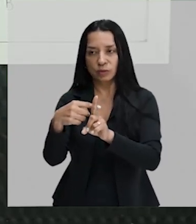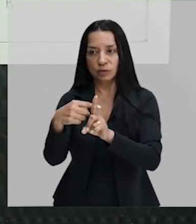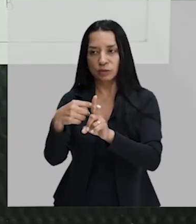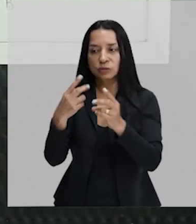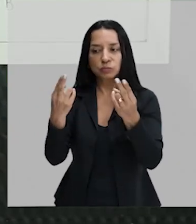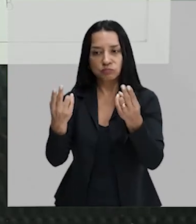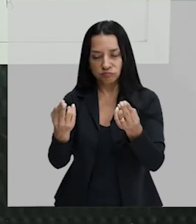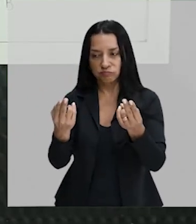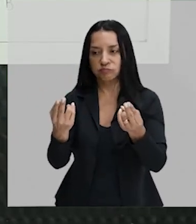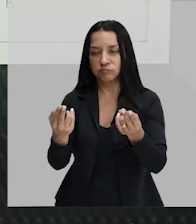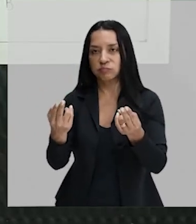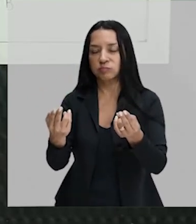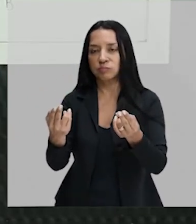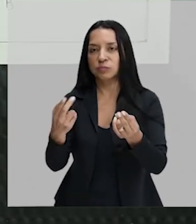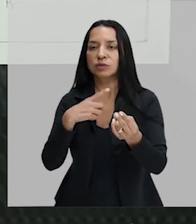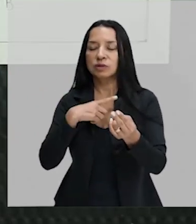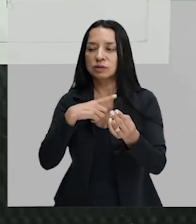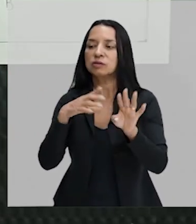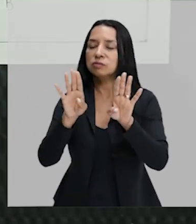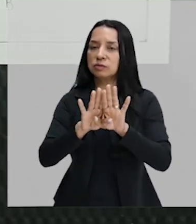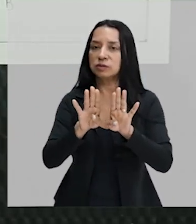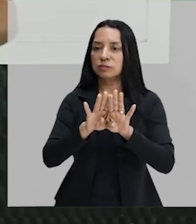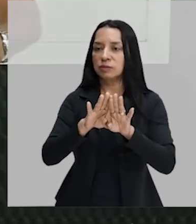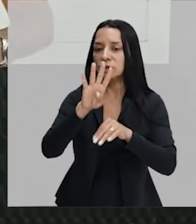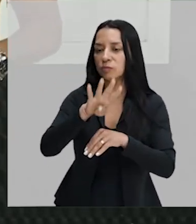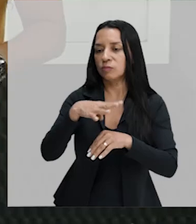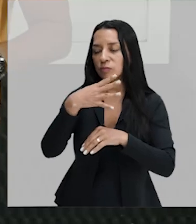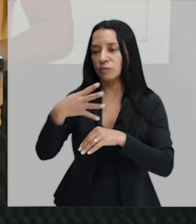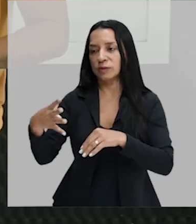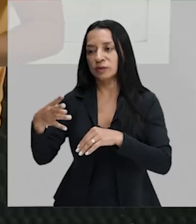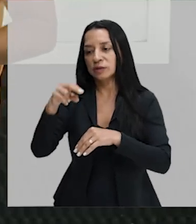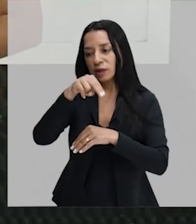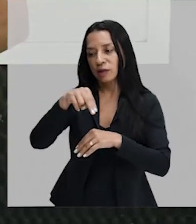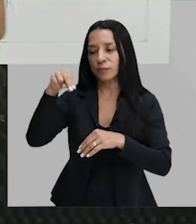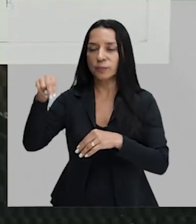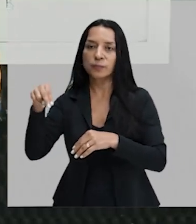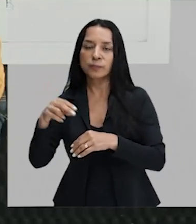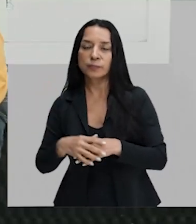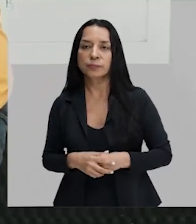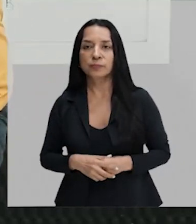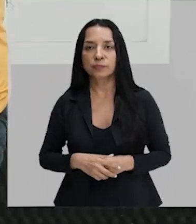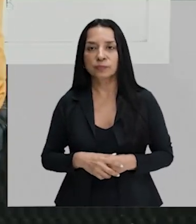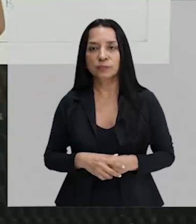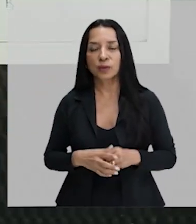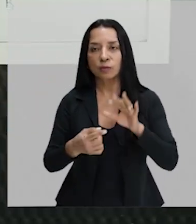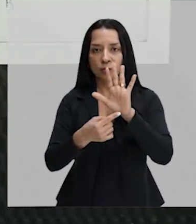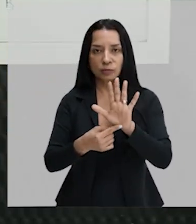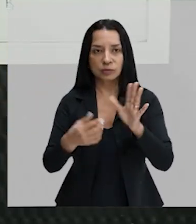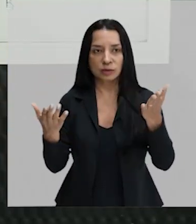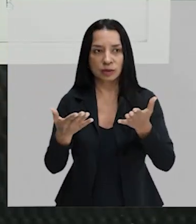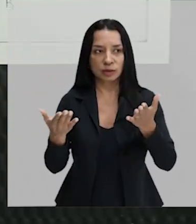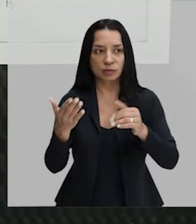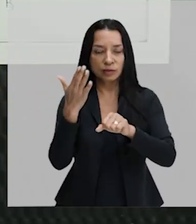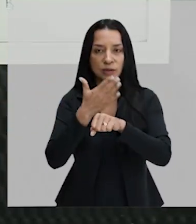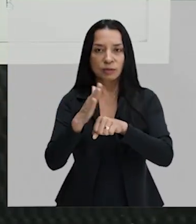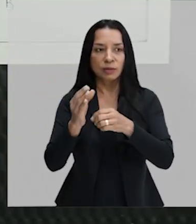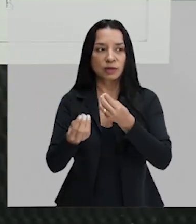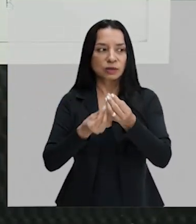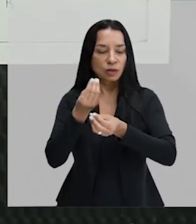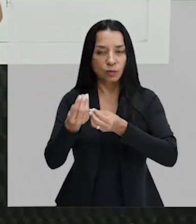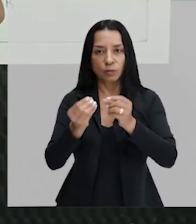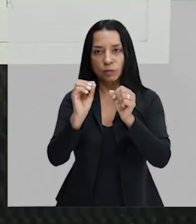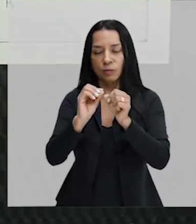de mesma ordem e obtendo também uma matriz M por N. Tá? Então, vou mostrar aqui na prática como é que eu faço